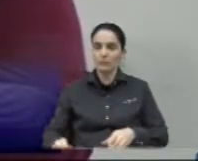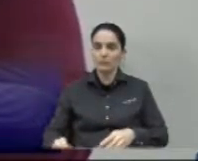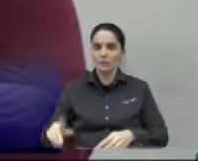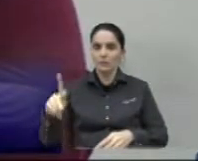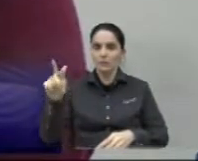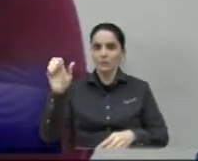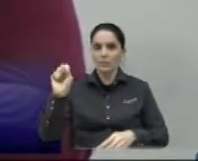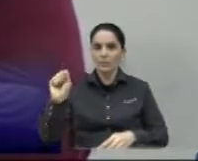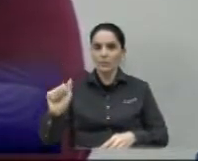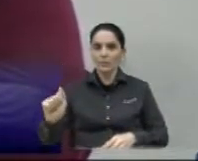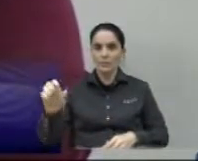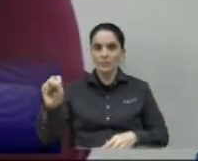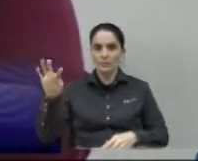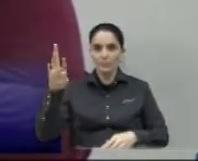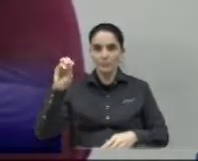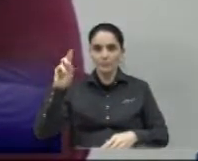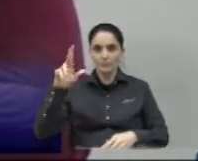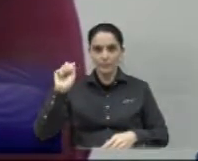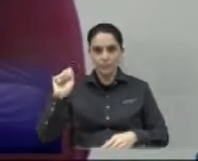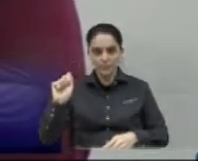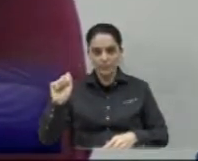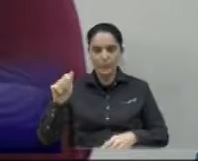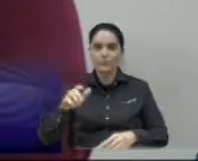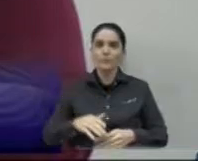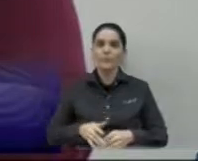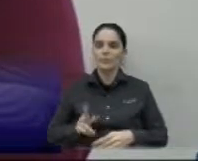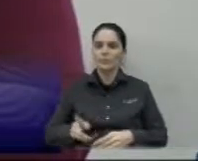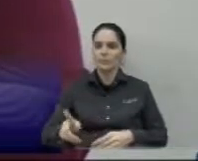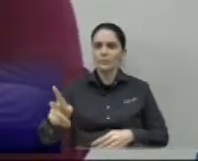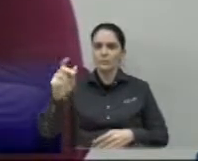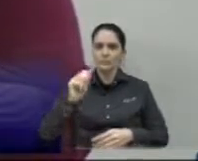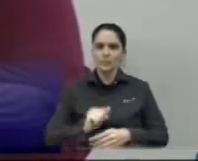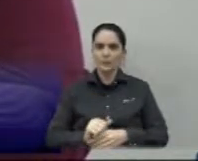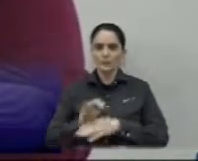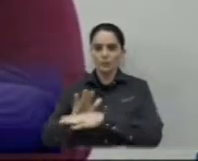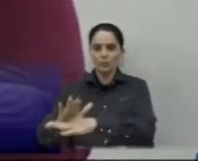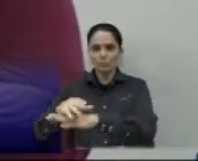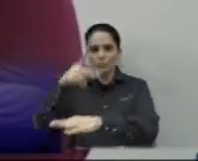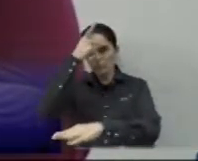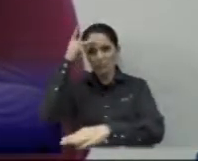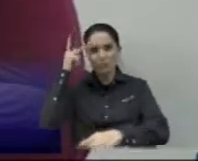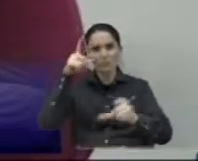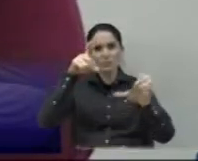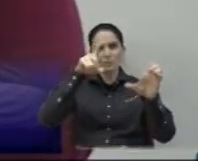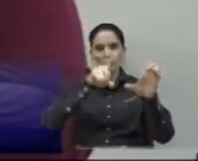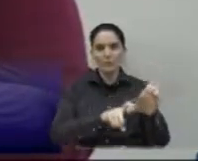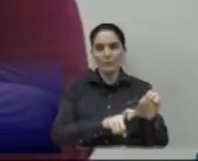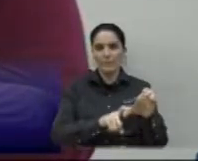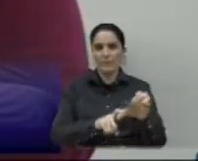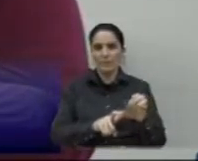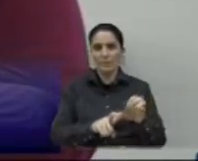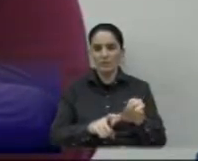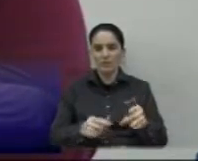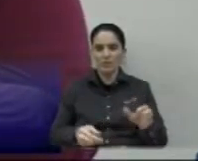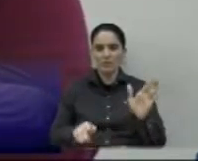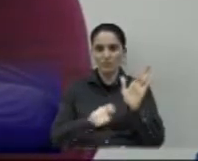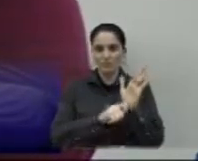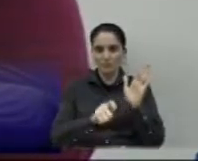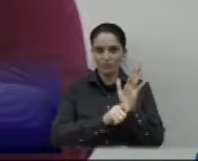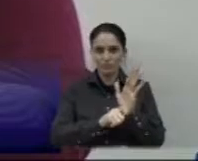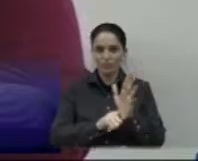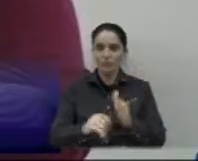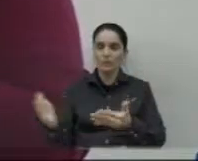onde a minha militância na questão da sobriedade, na questão da dependência química, começou através do seu Áureo. Então, assim, fica essa